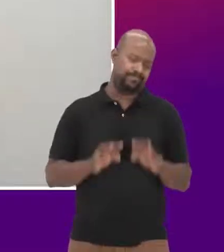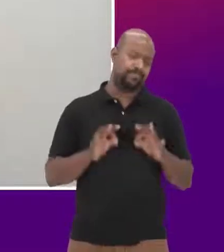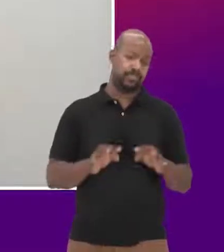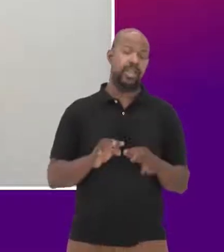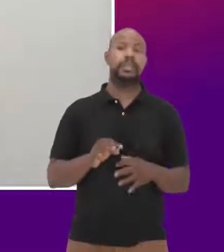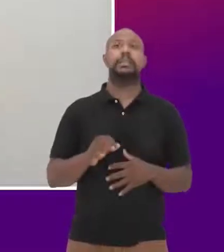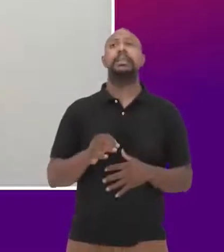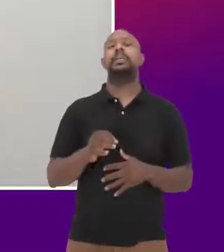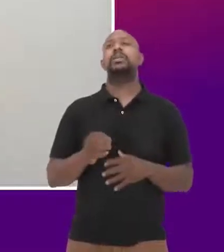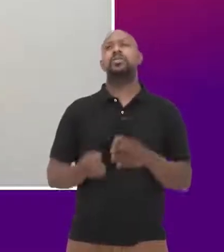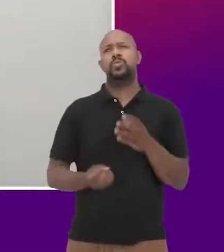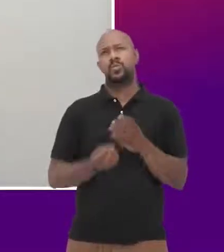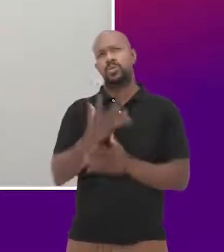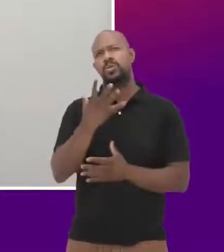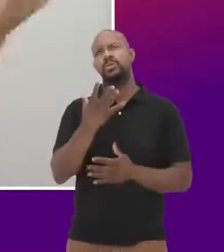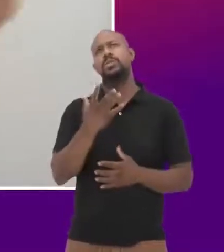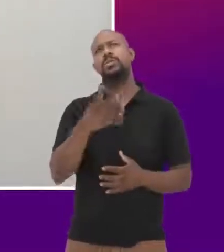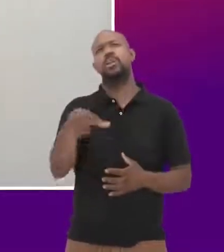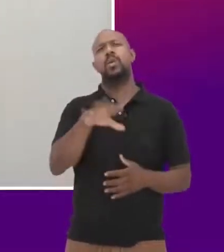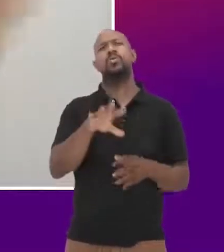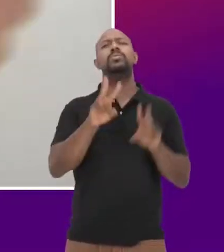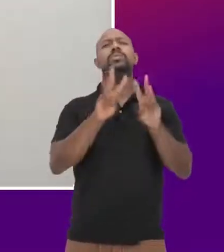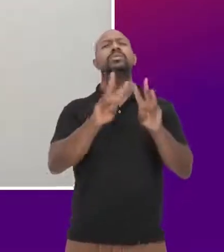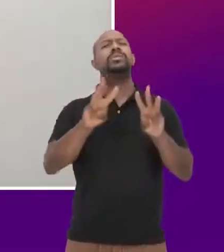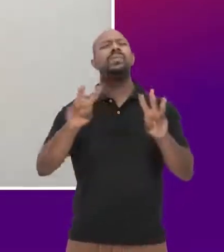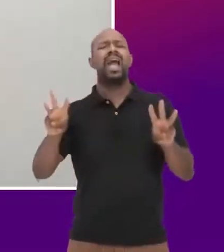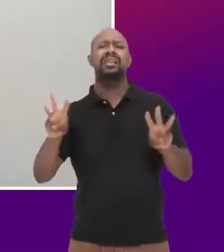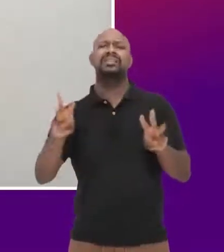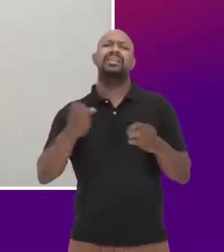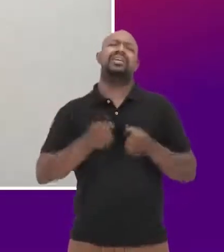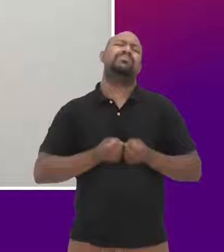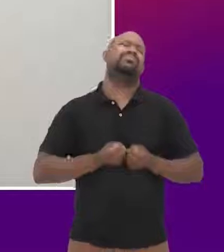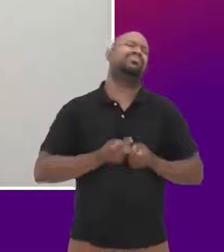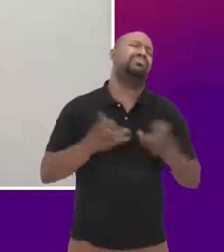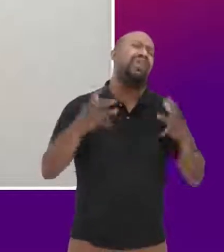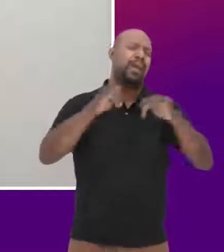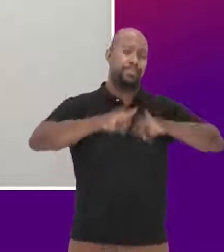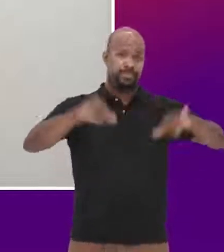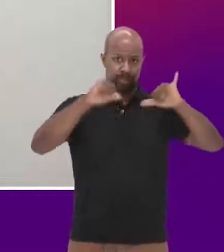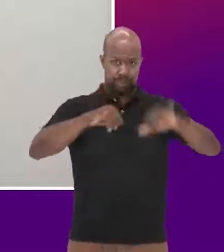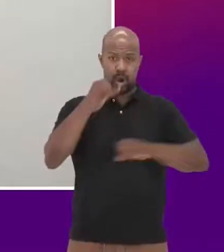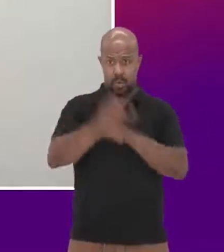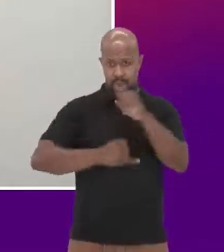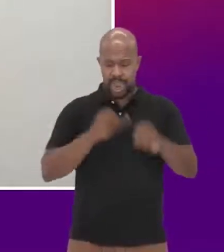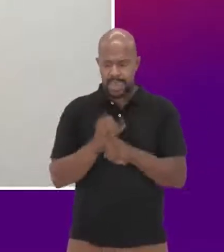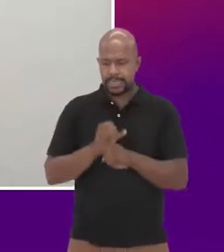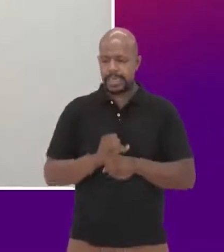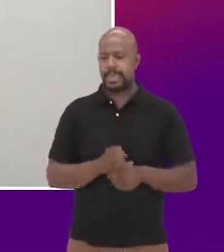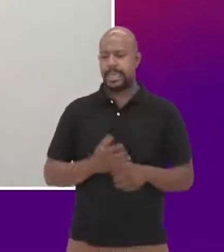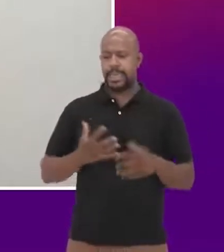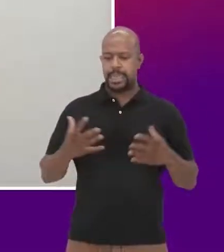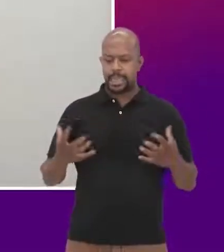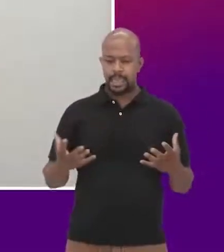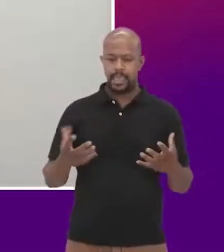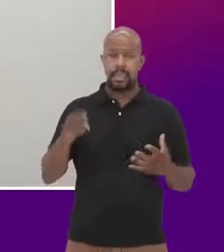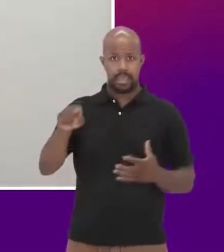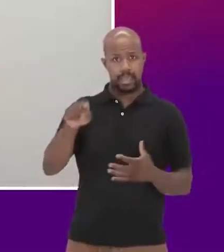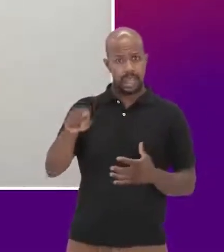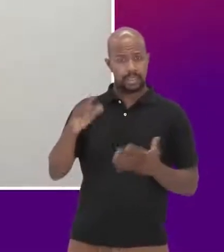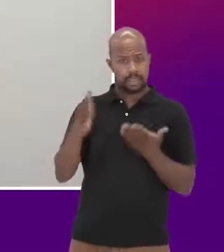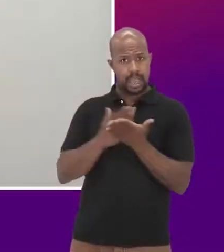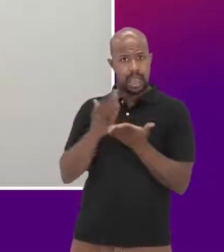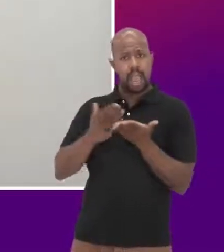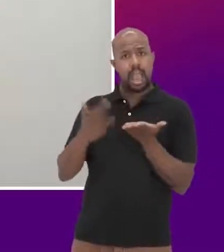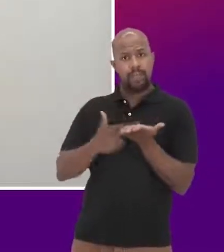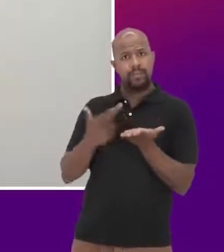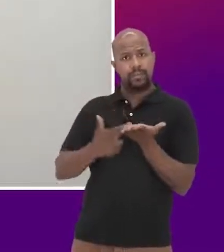Evidentemente surgiram os sites inúmeros, as mídias online, e Time Out